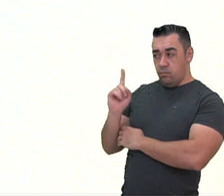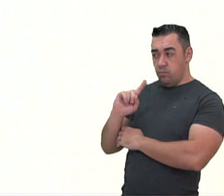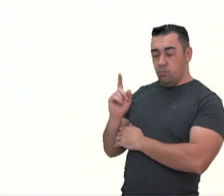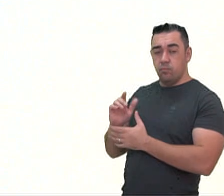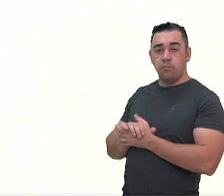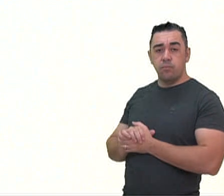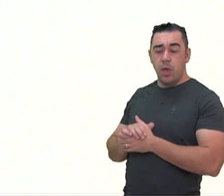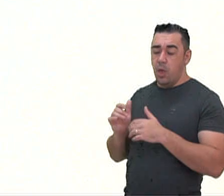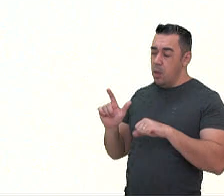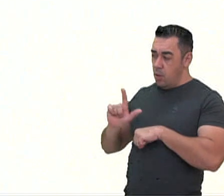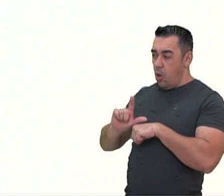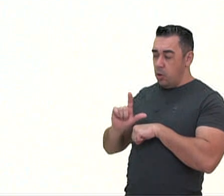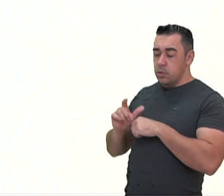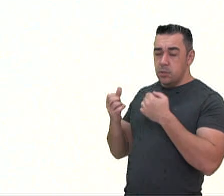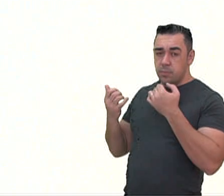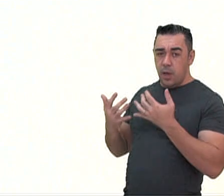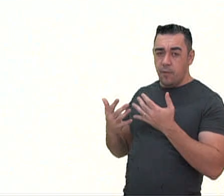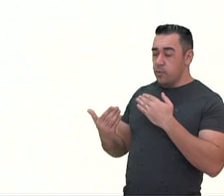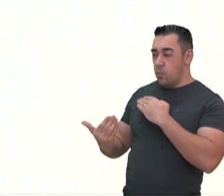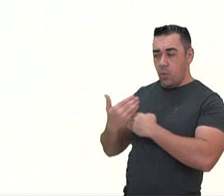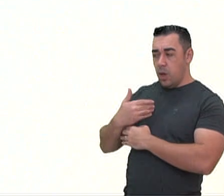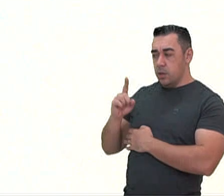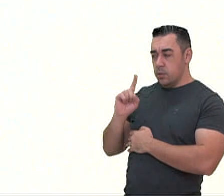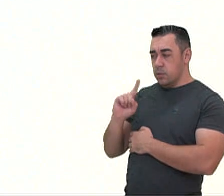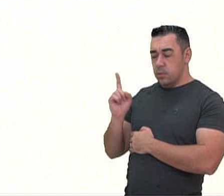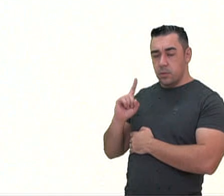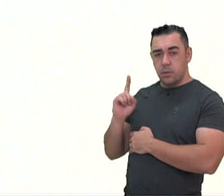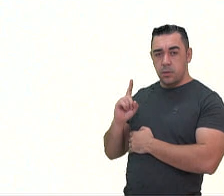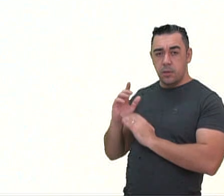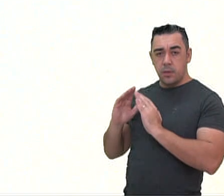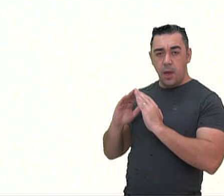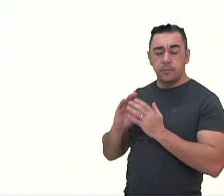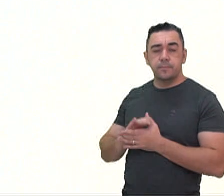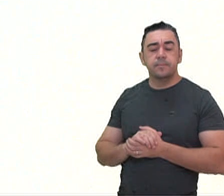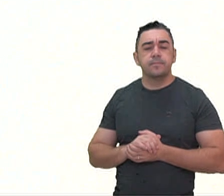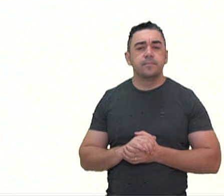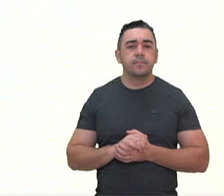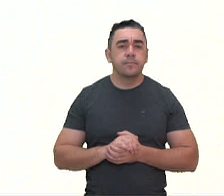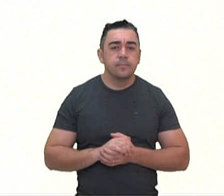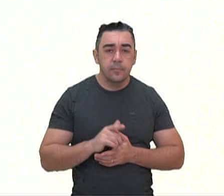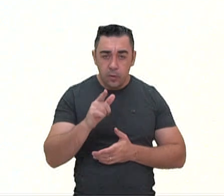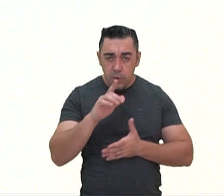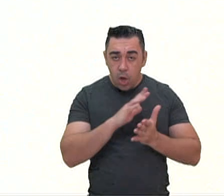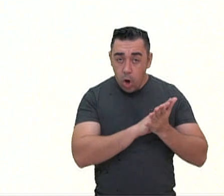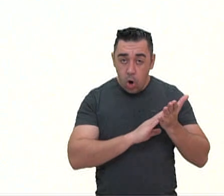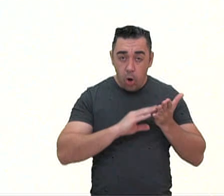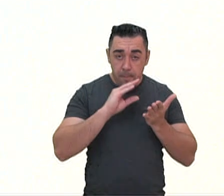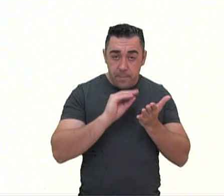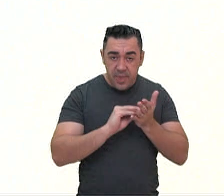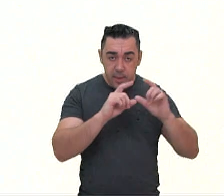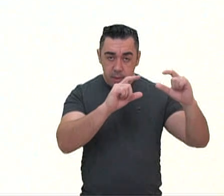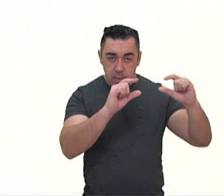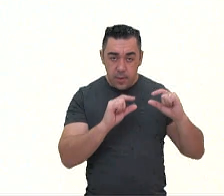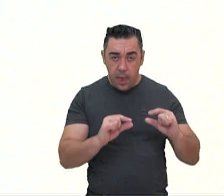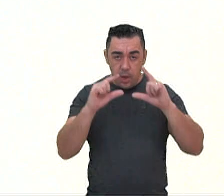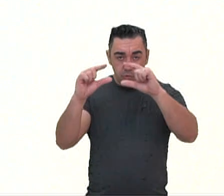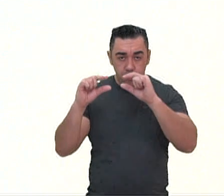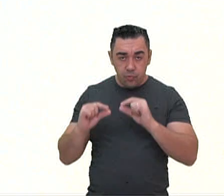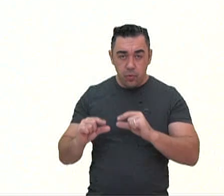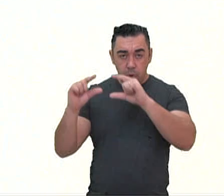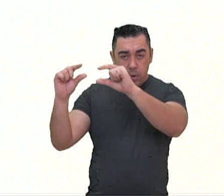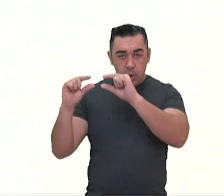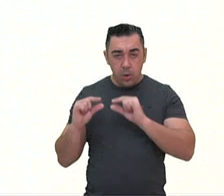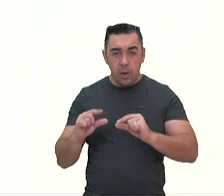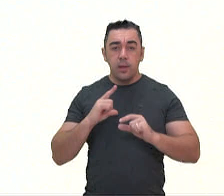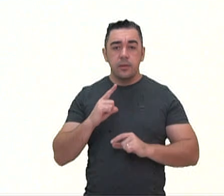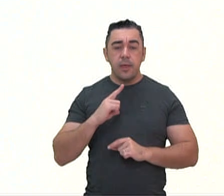nome aqui, não deixavam o frio entrar nas casas. Copie as partes onde há